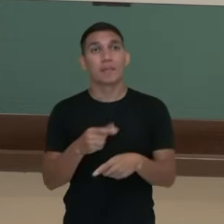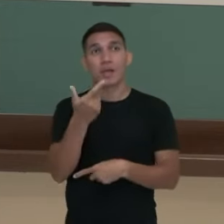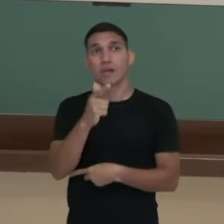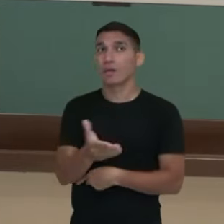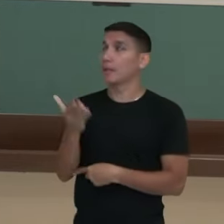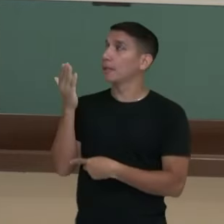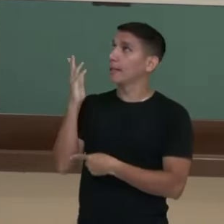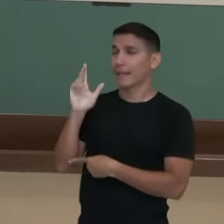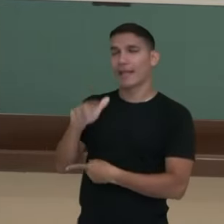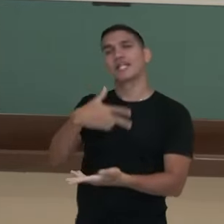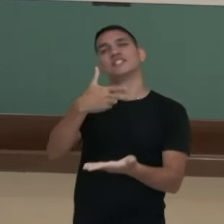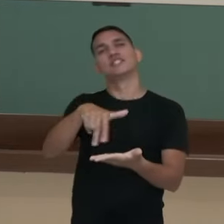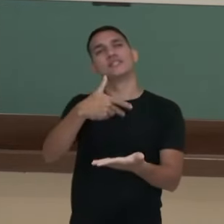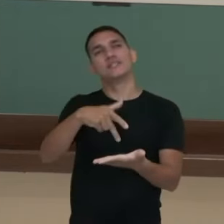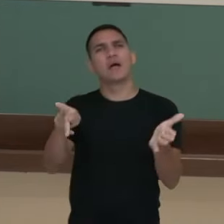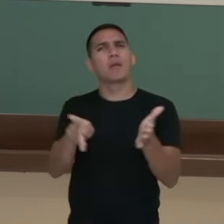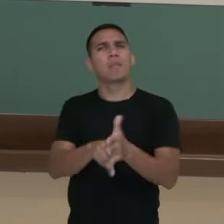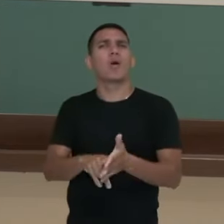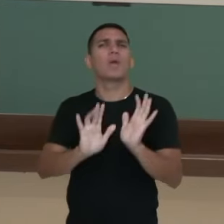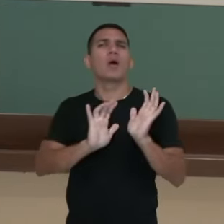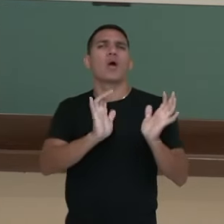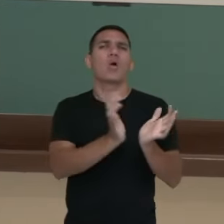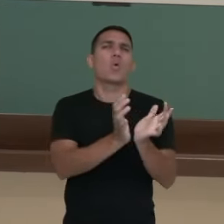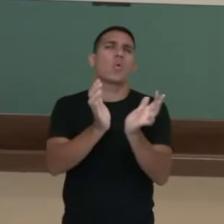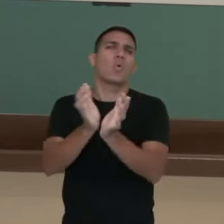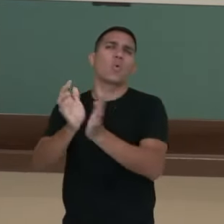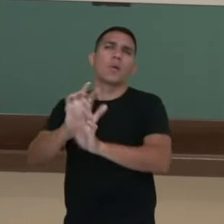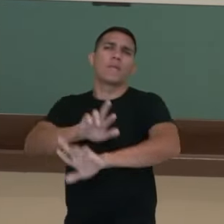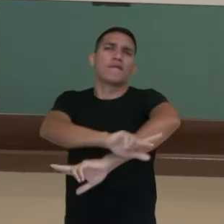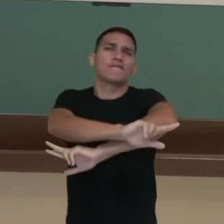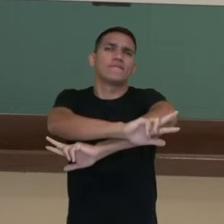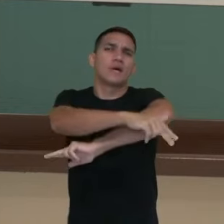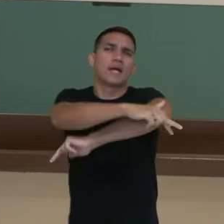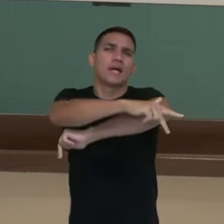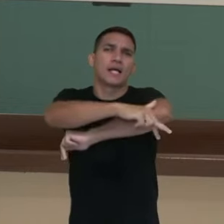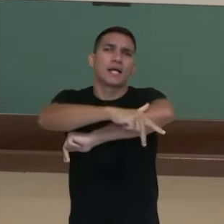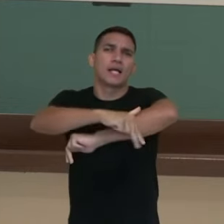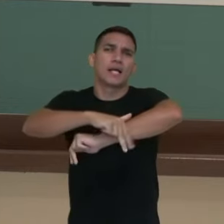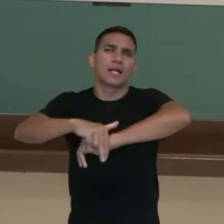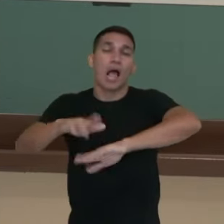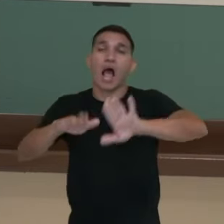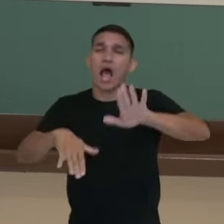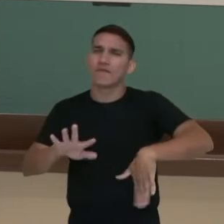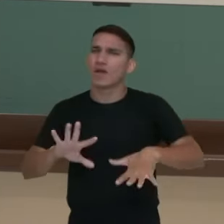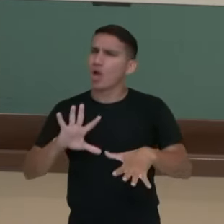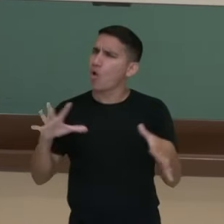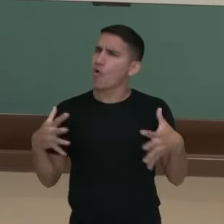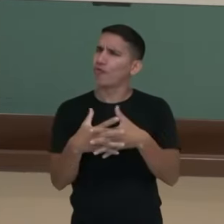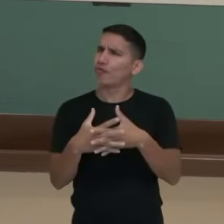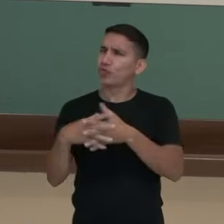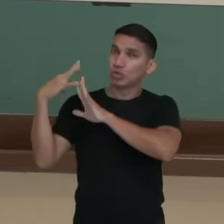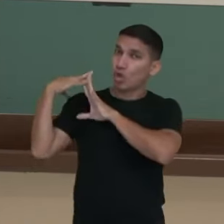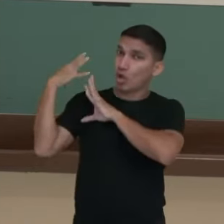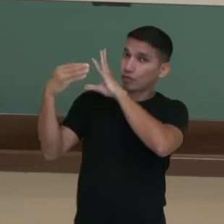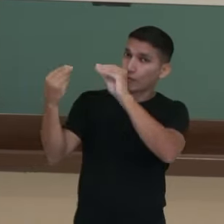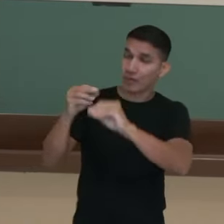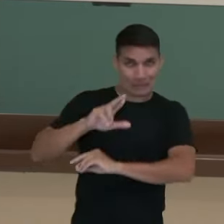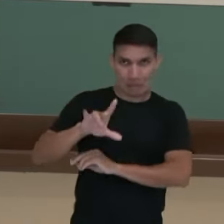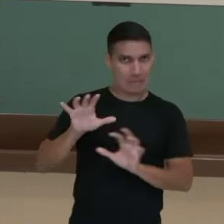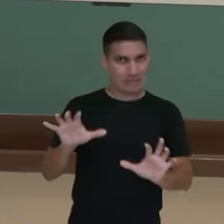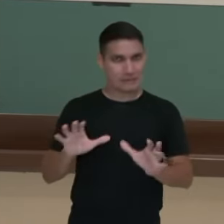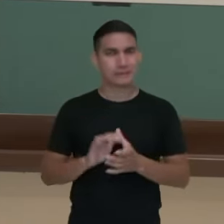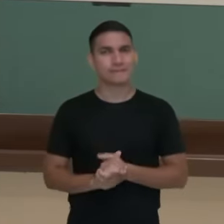as danças étnicas, né? A gente às vezes pode até confundir um pouquinho com dança folclórica, não é bem assim, tá?